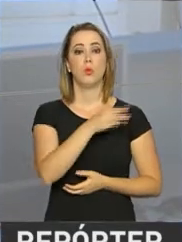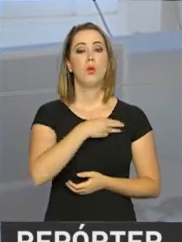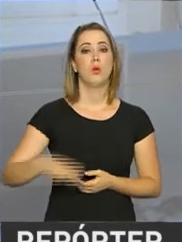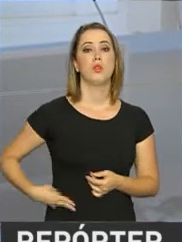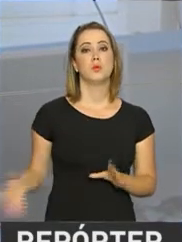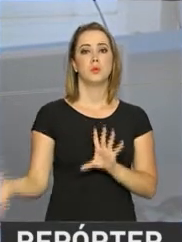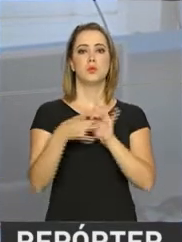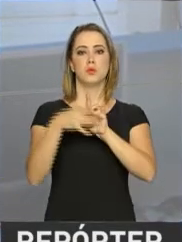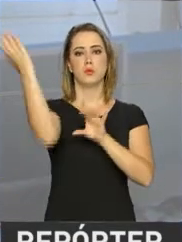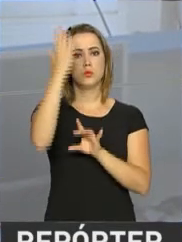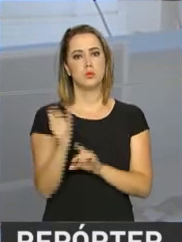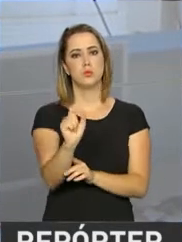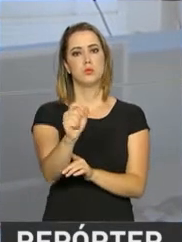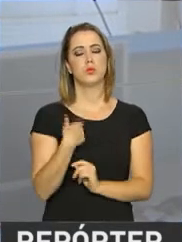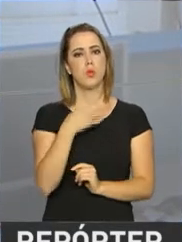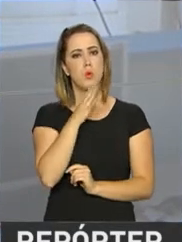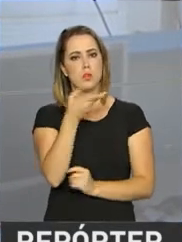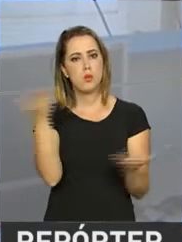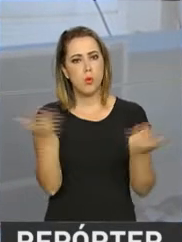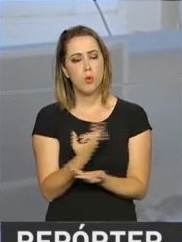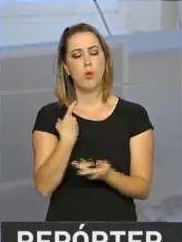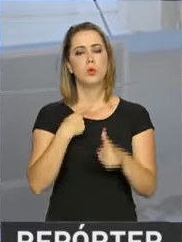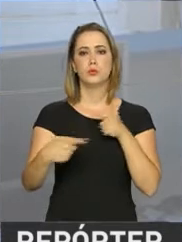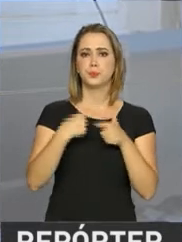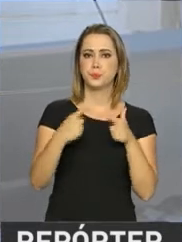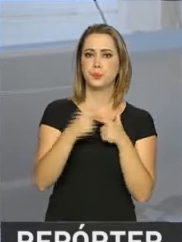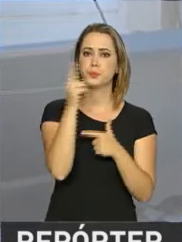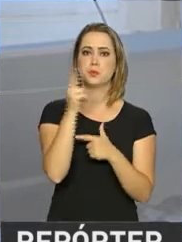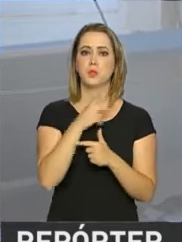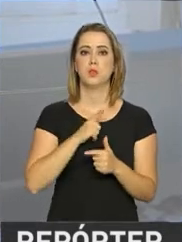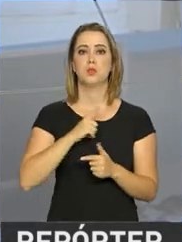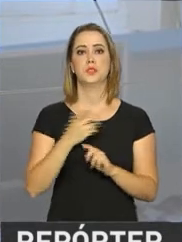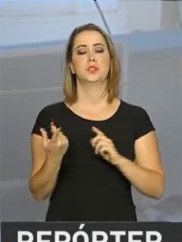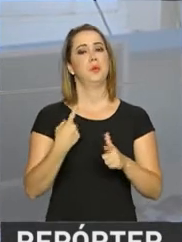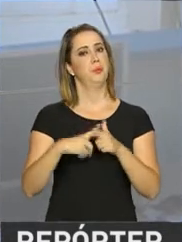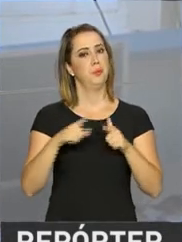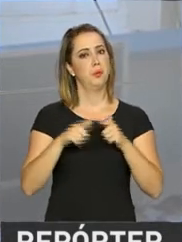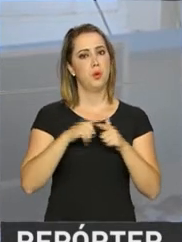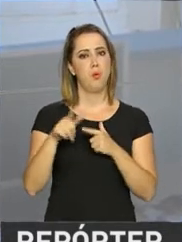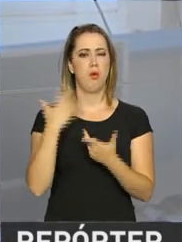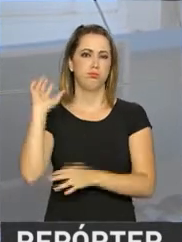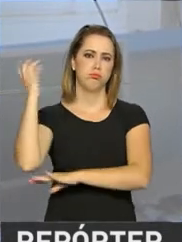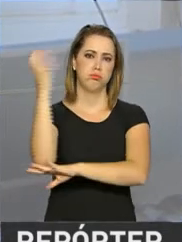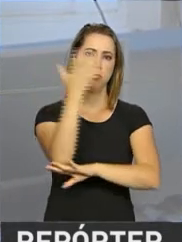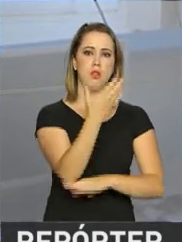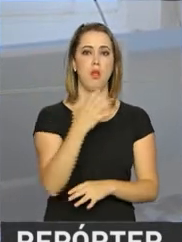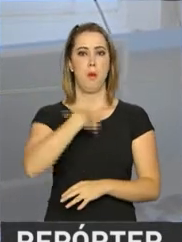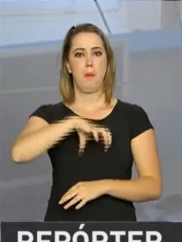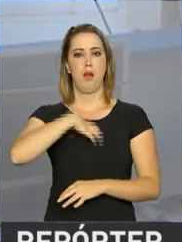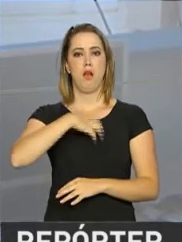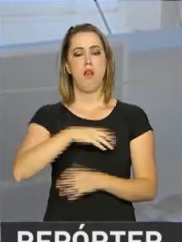integração nacional reconheceu hoje a situação de emergência em três municípios afetados por desastres naturais ibotirama na bahia